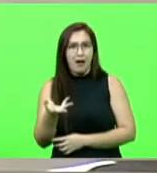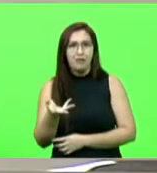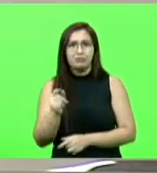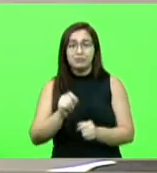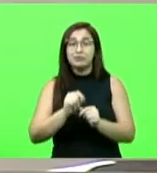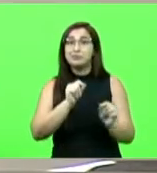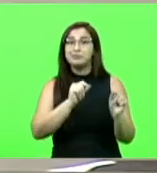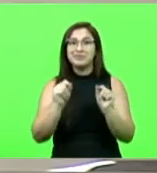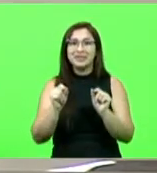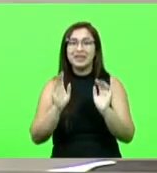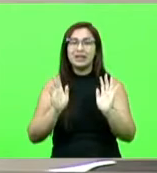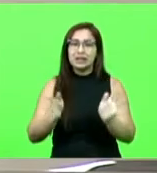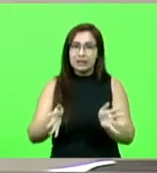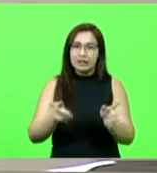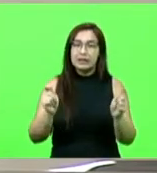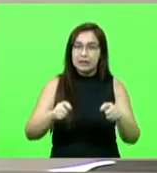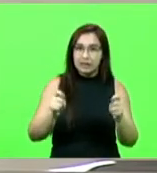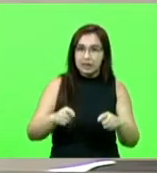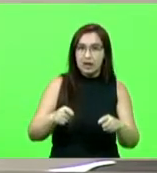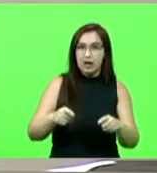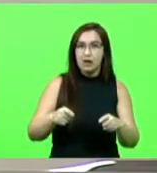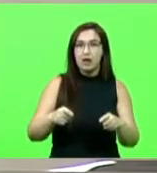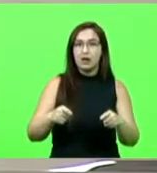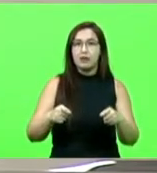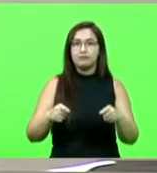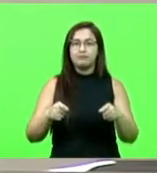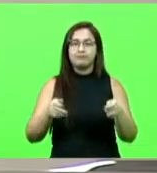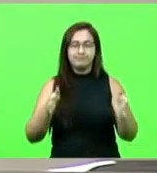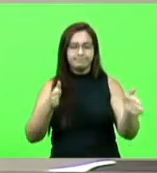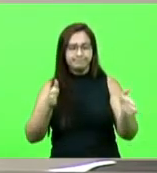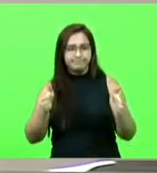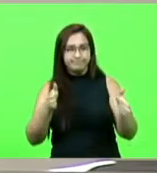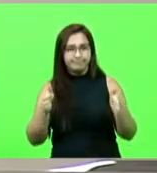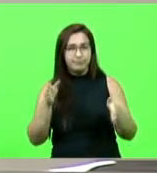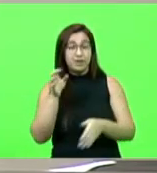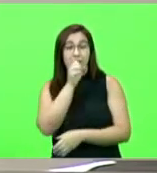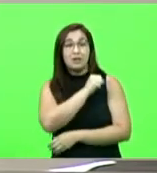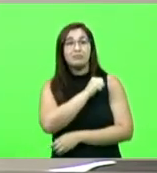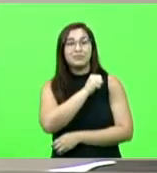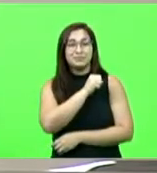gente pudesse, num tempo mais rápido possível,